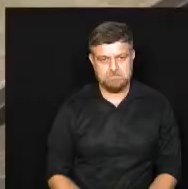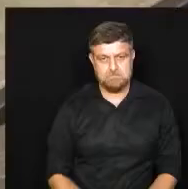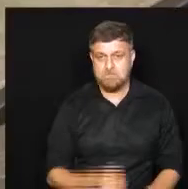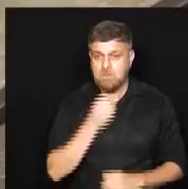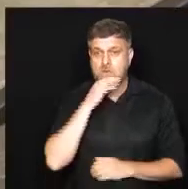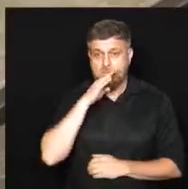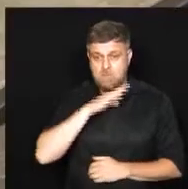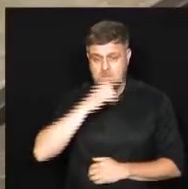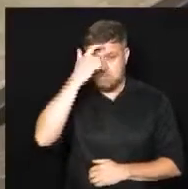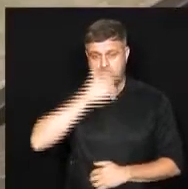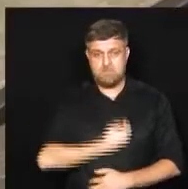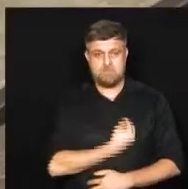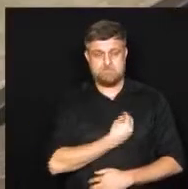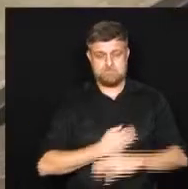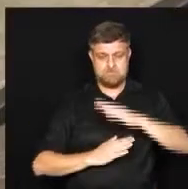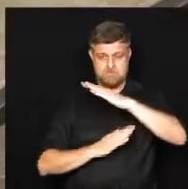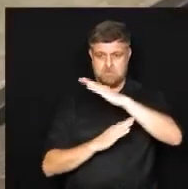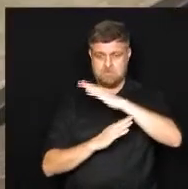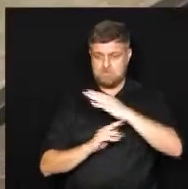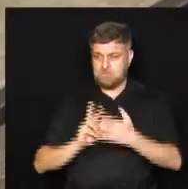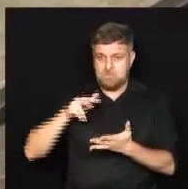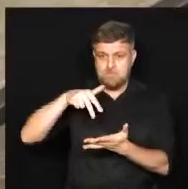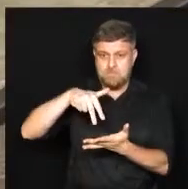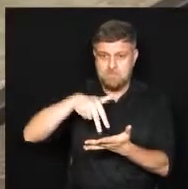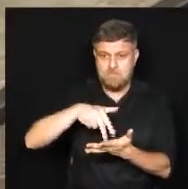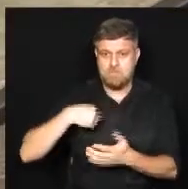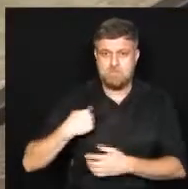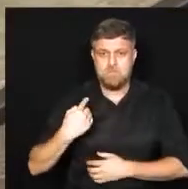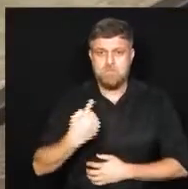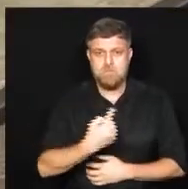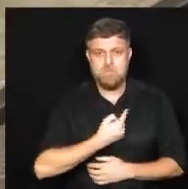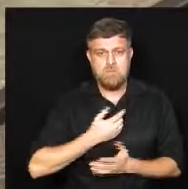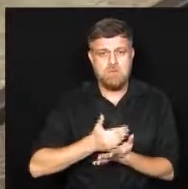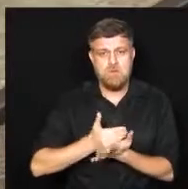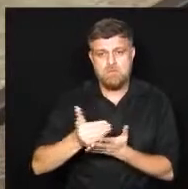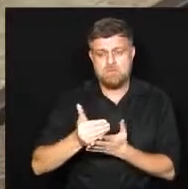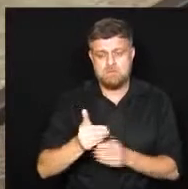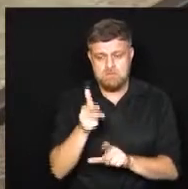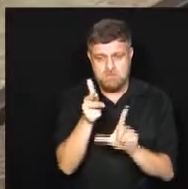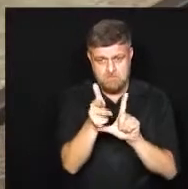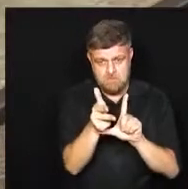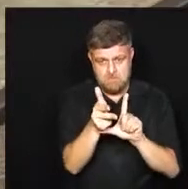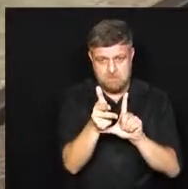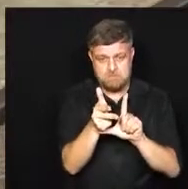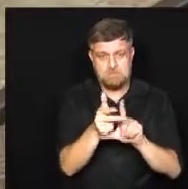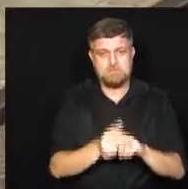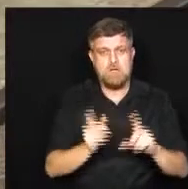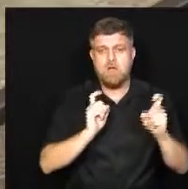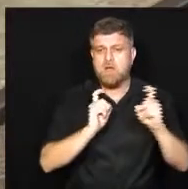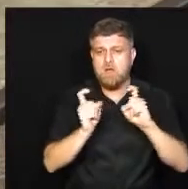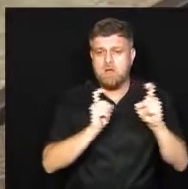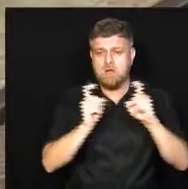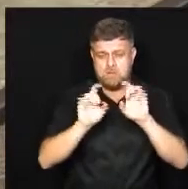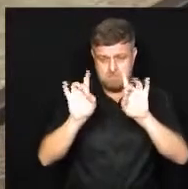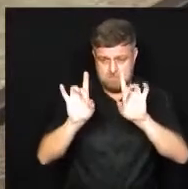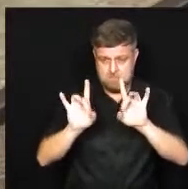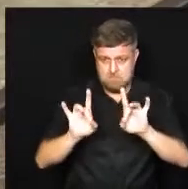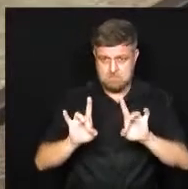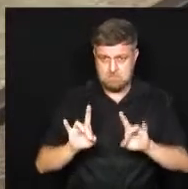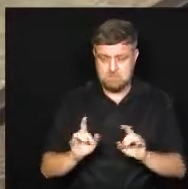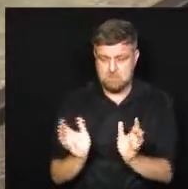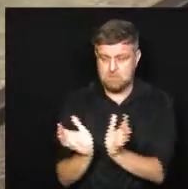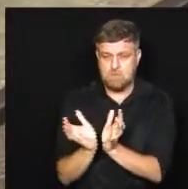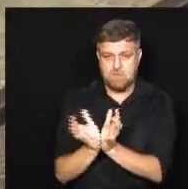do plenário José Maria Matosinho e nós estamos iniciando a transmissão da reunião extraordinária da